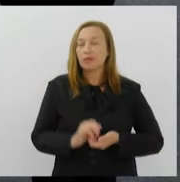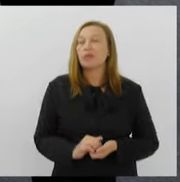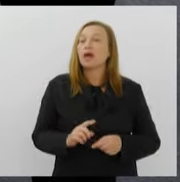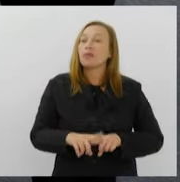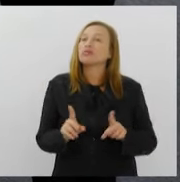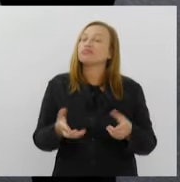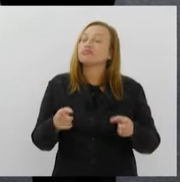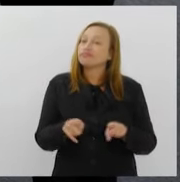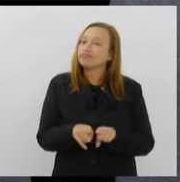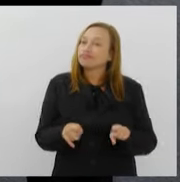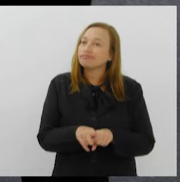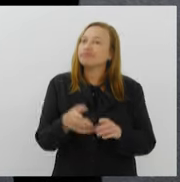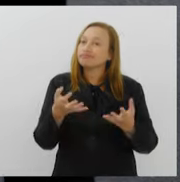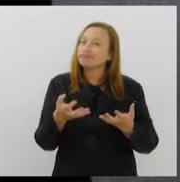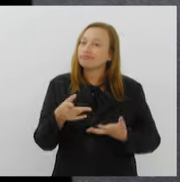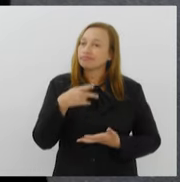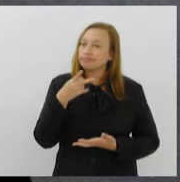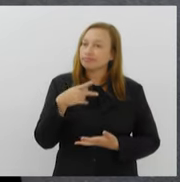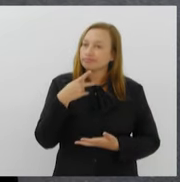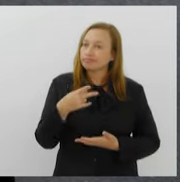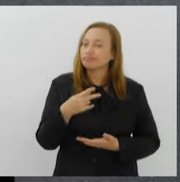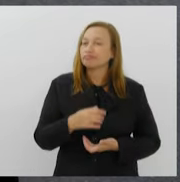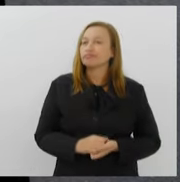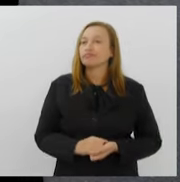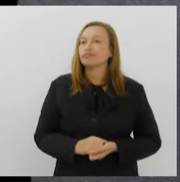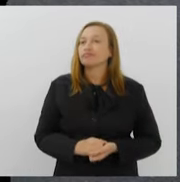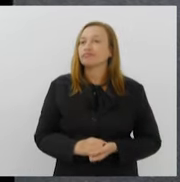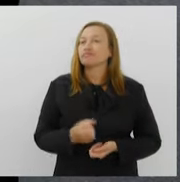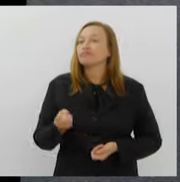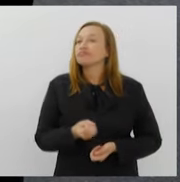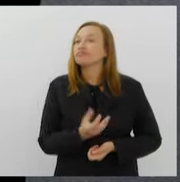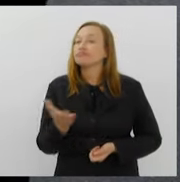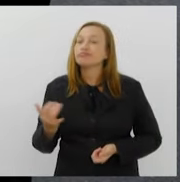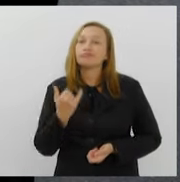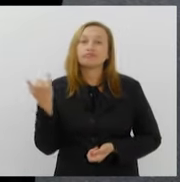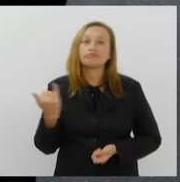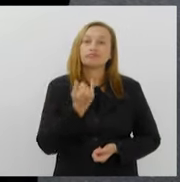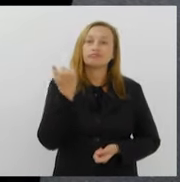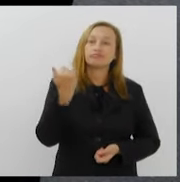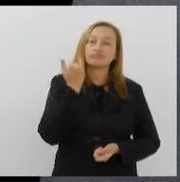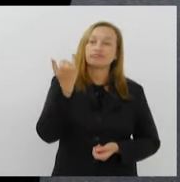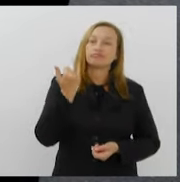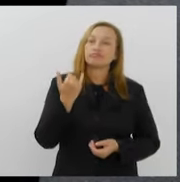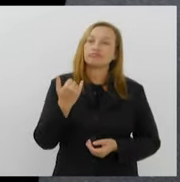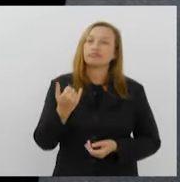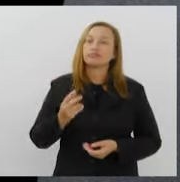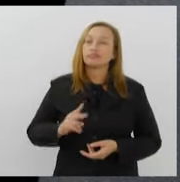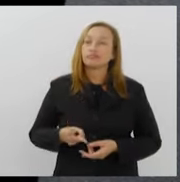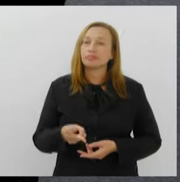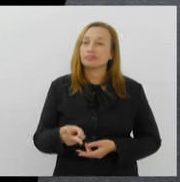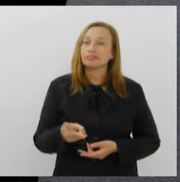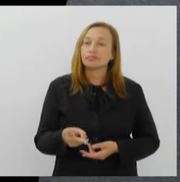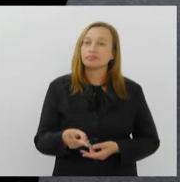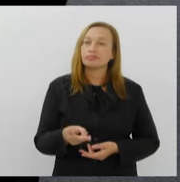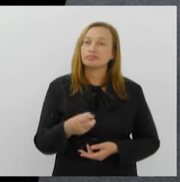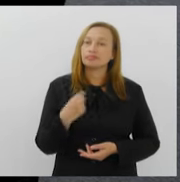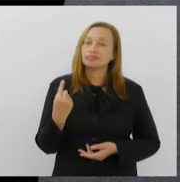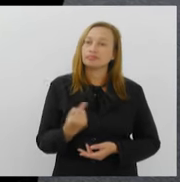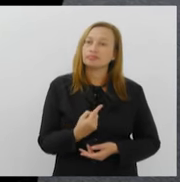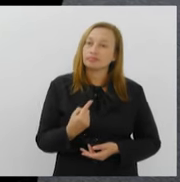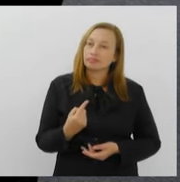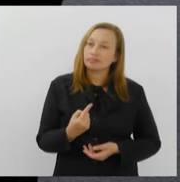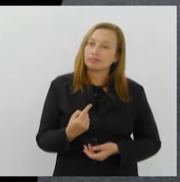também quero trazer aqui o quanto foi importante toda vez que nós contamos com